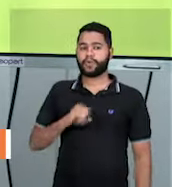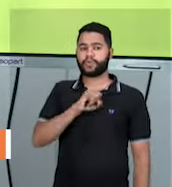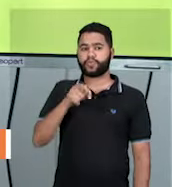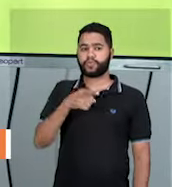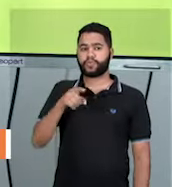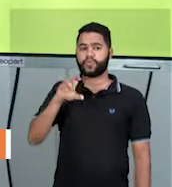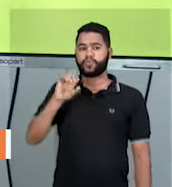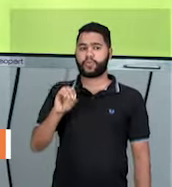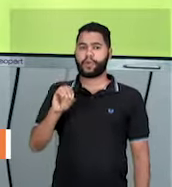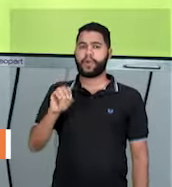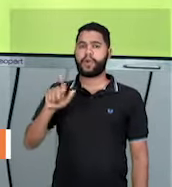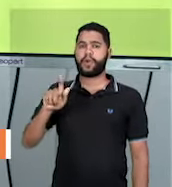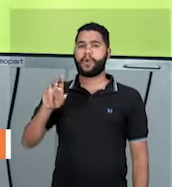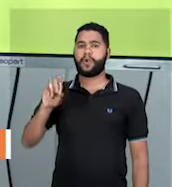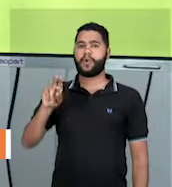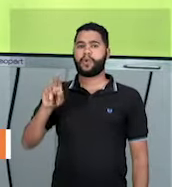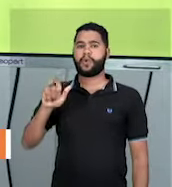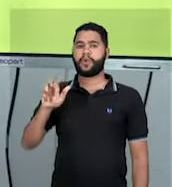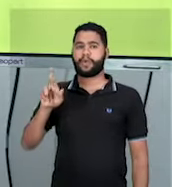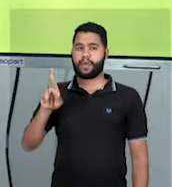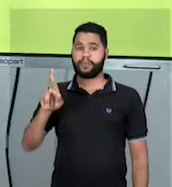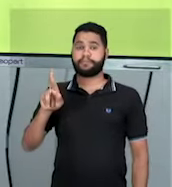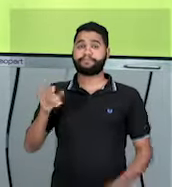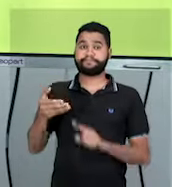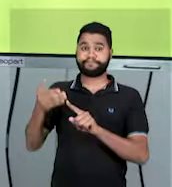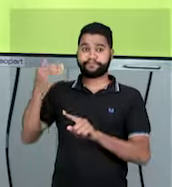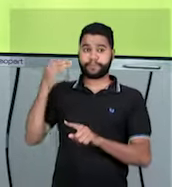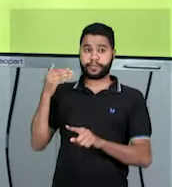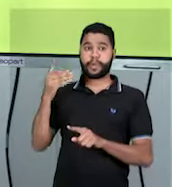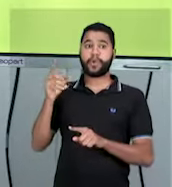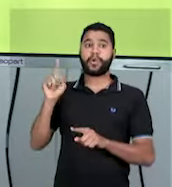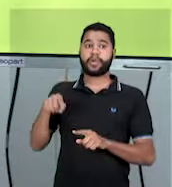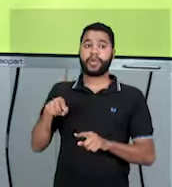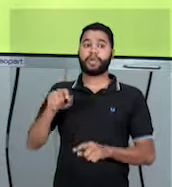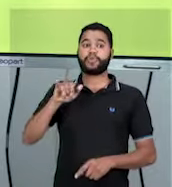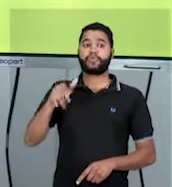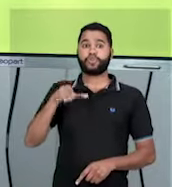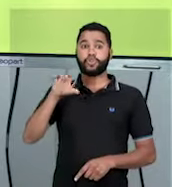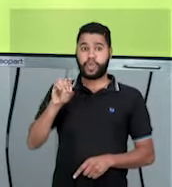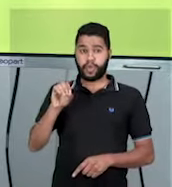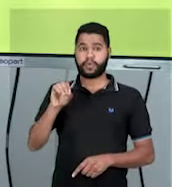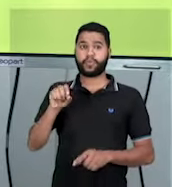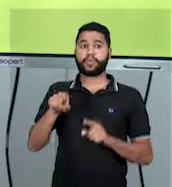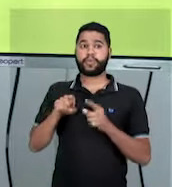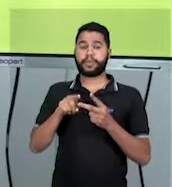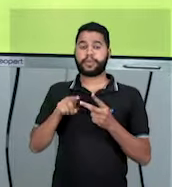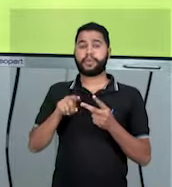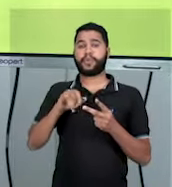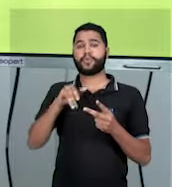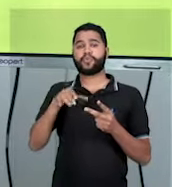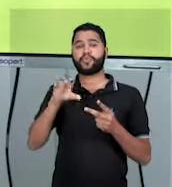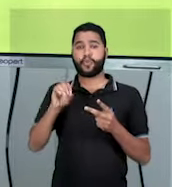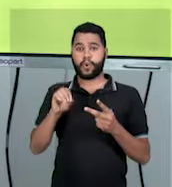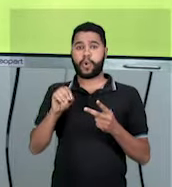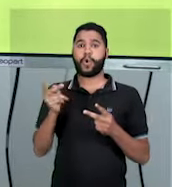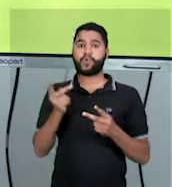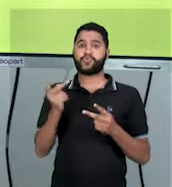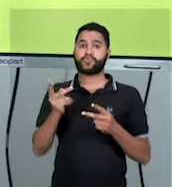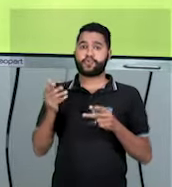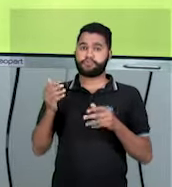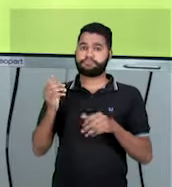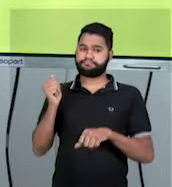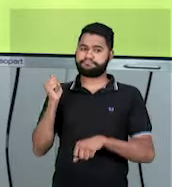No ano de 1960, Jânio Quadros e João Goulart vencem as eleições e no ano de 61 eles tomam